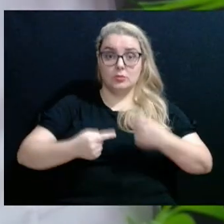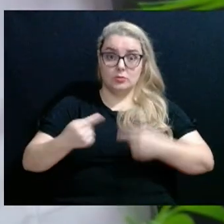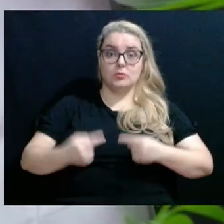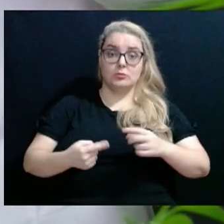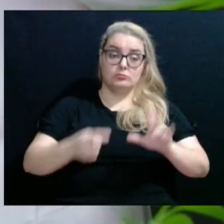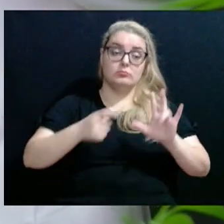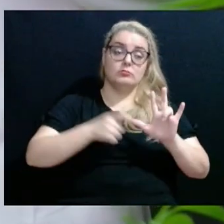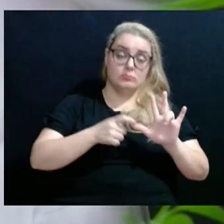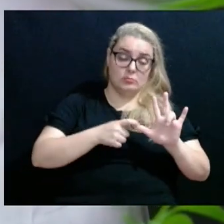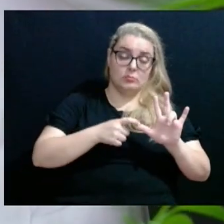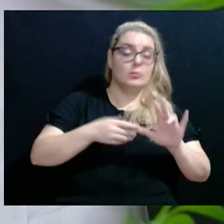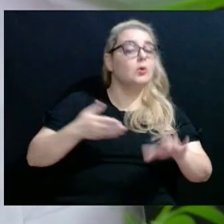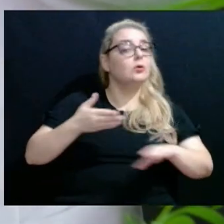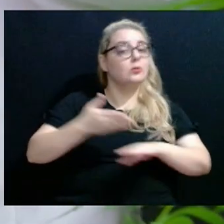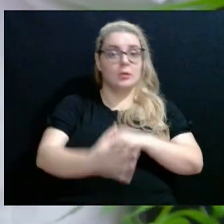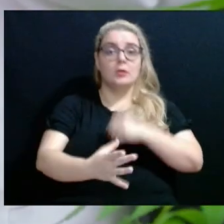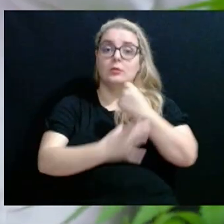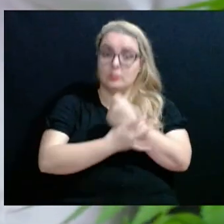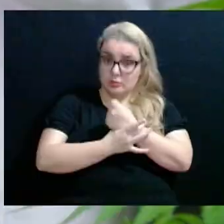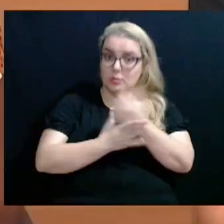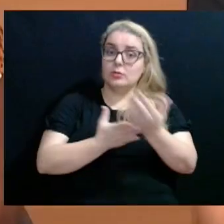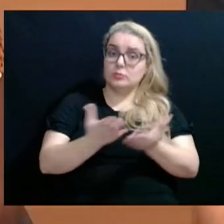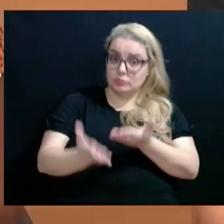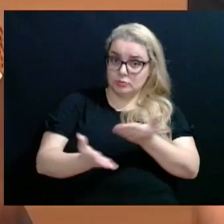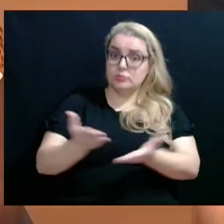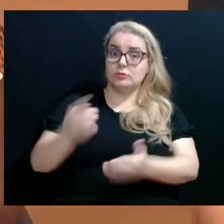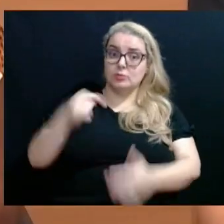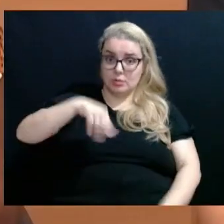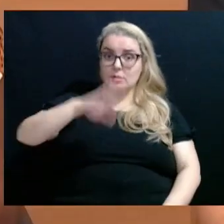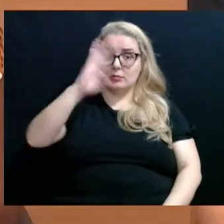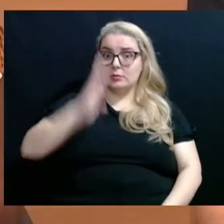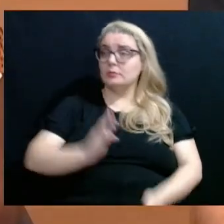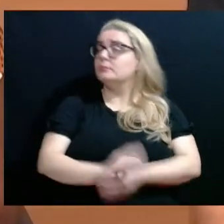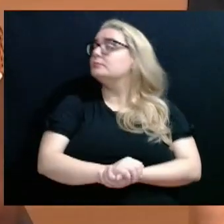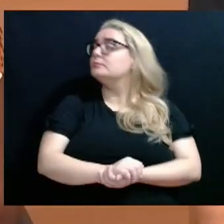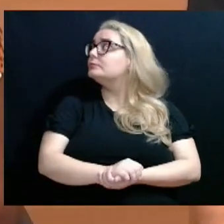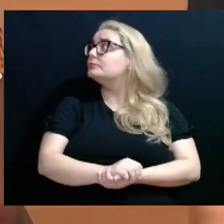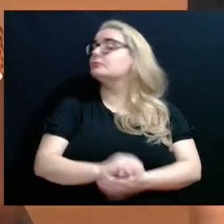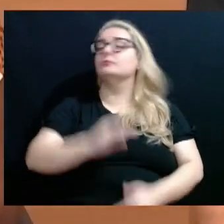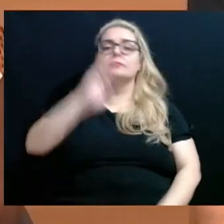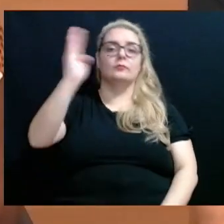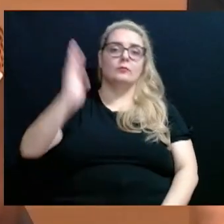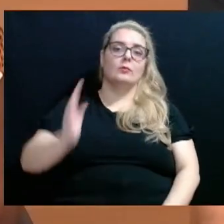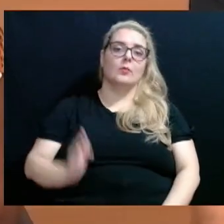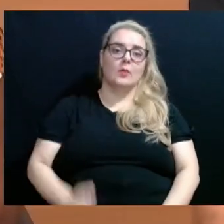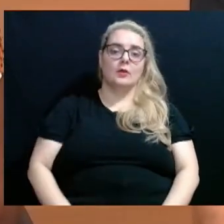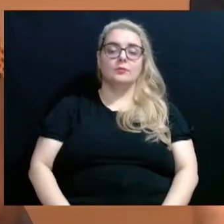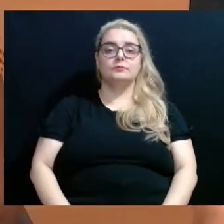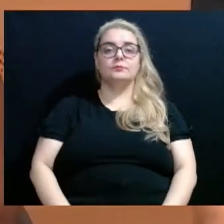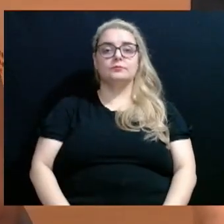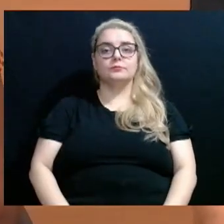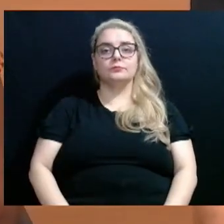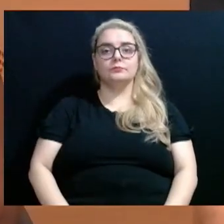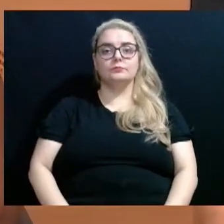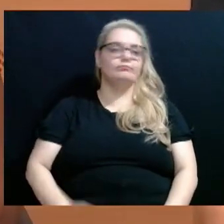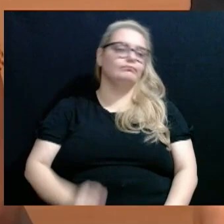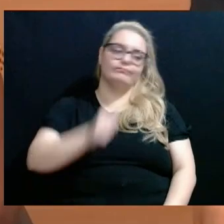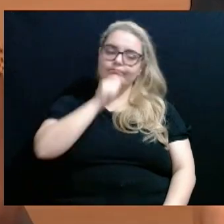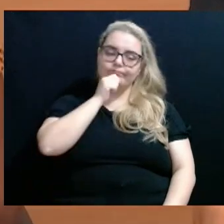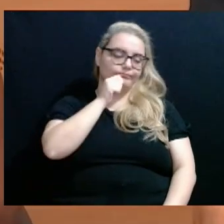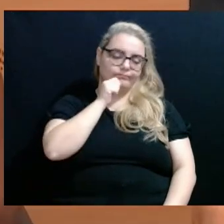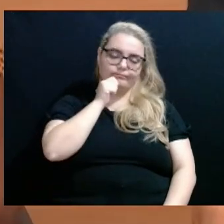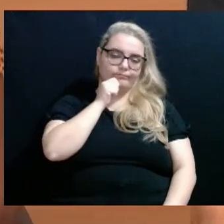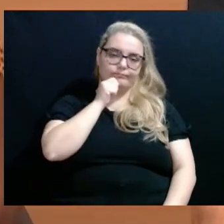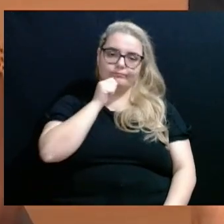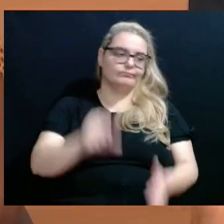acesso seguro aos tratamentos no Brasil. Mas o Brasil ainda, não está na vanguarda do setor, Tem